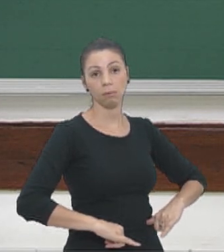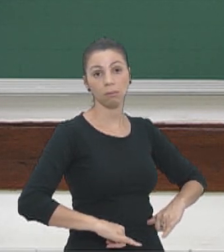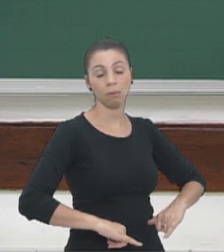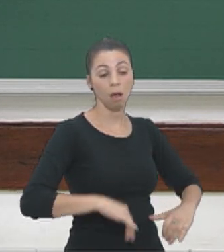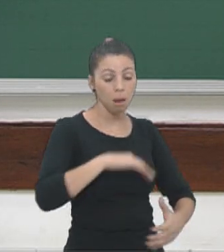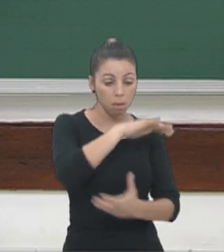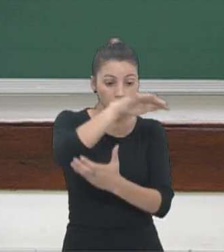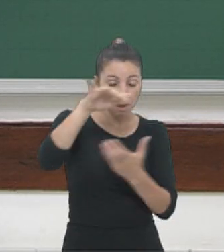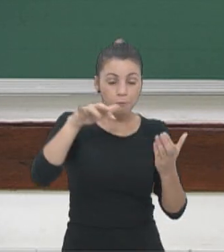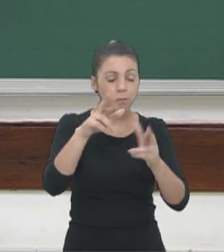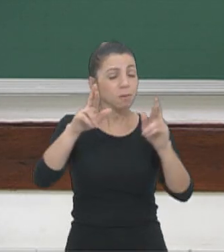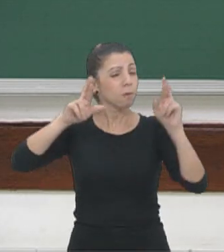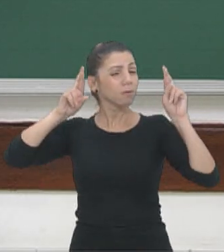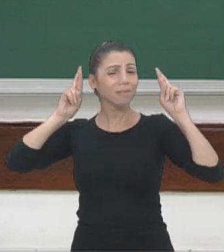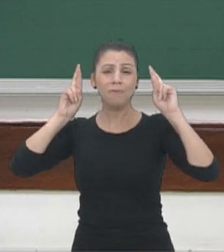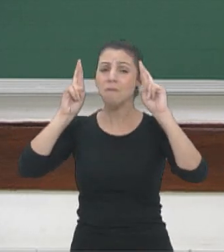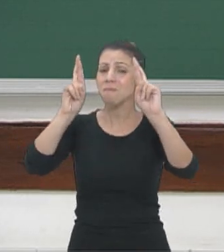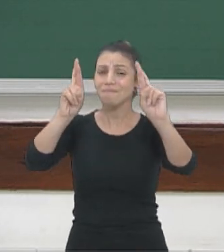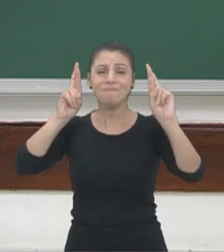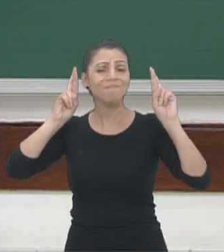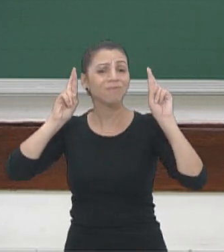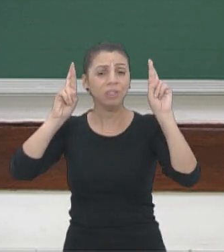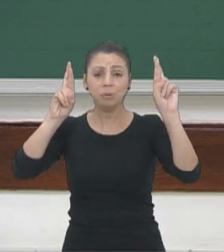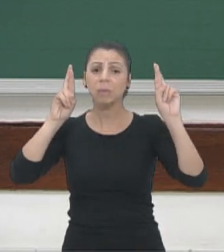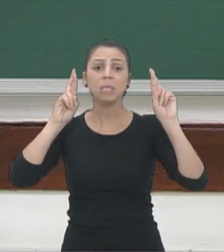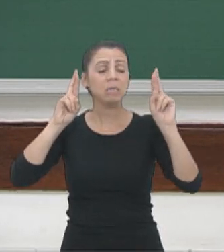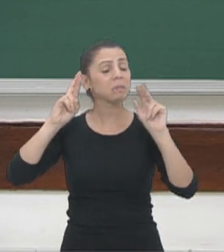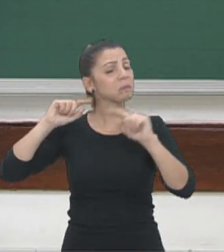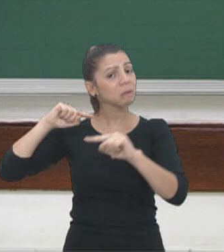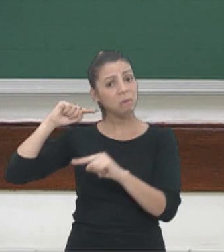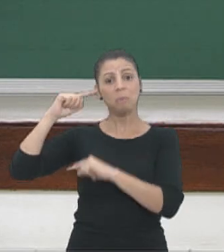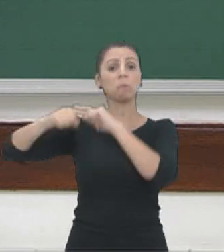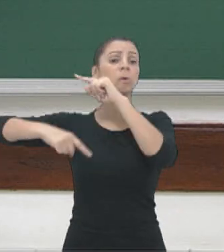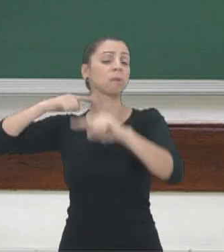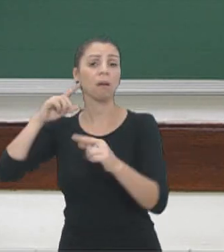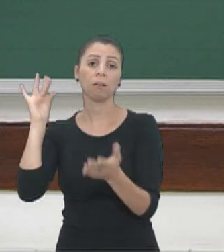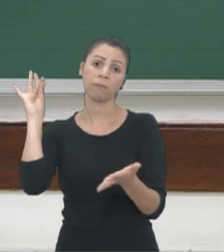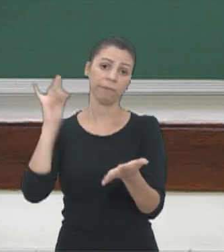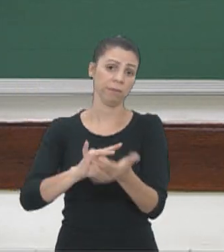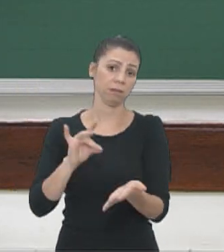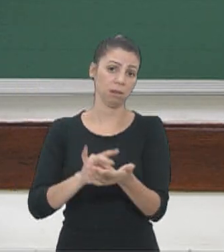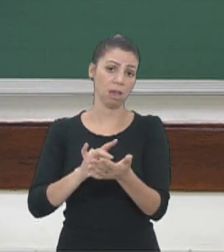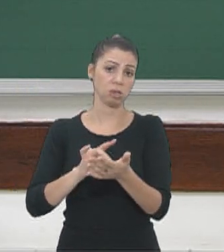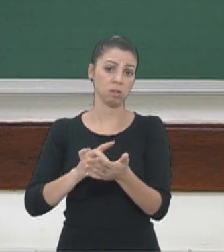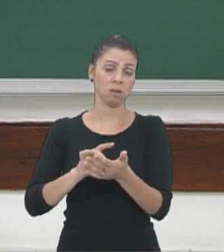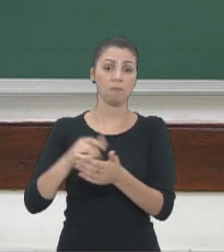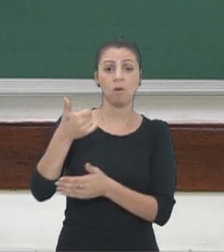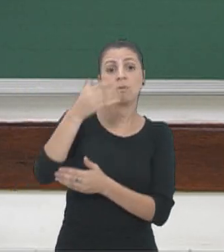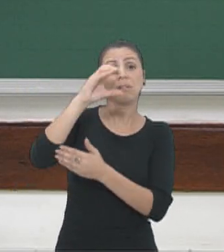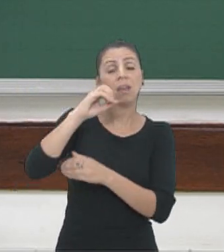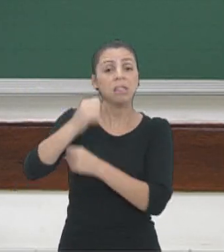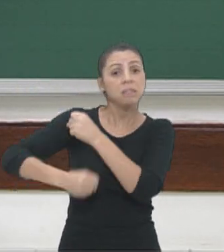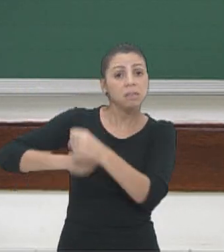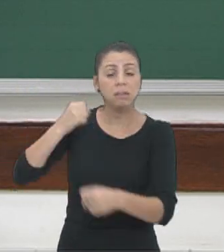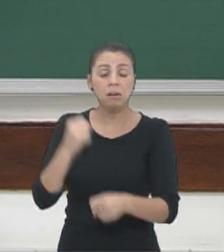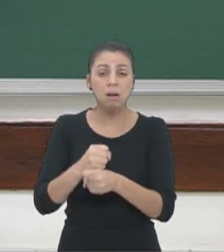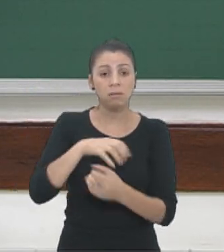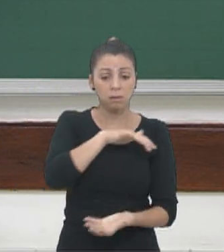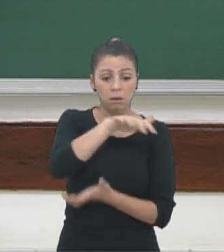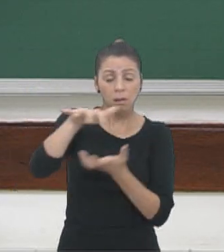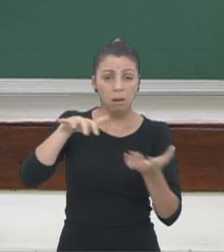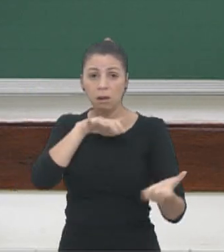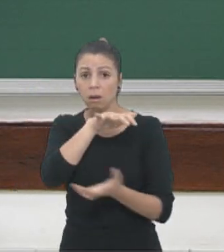a sua esperança de salvação. Então, você vai perceber que esses 10 anos de Revolução vai ser cada vez